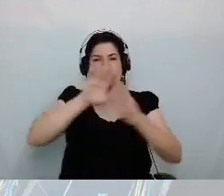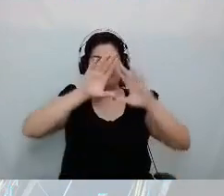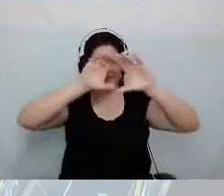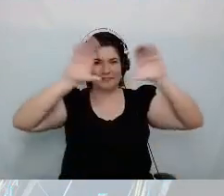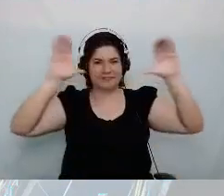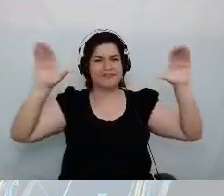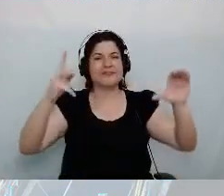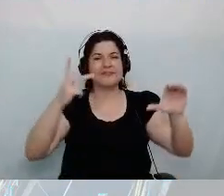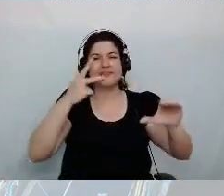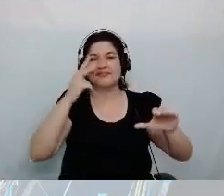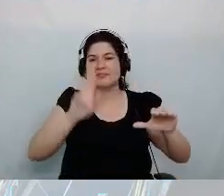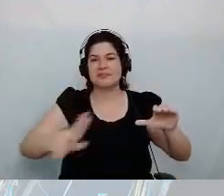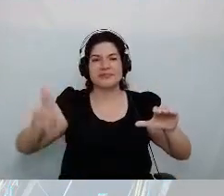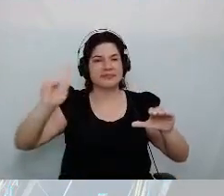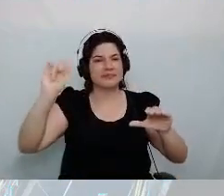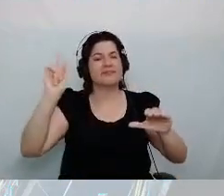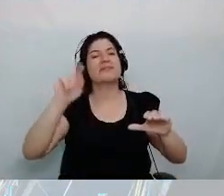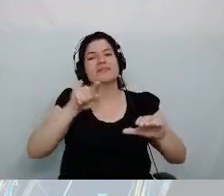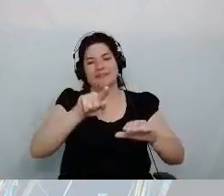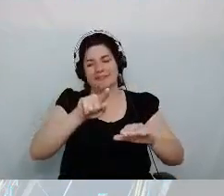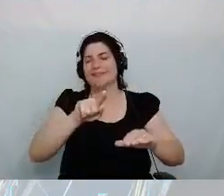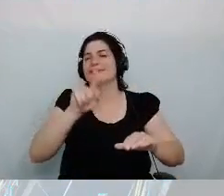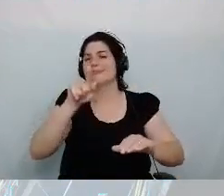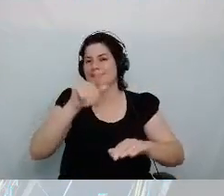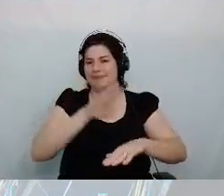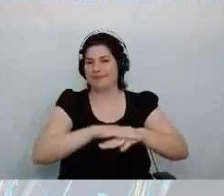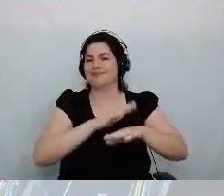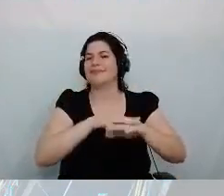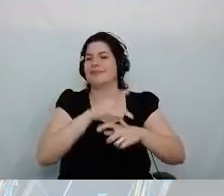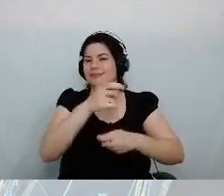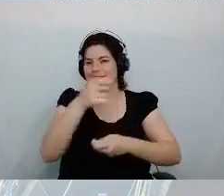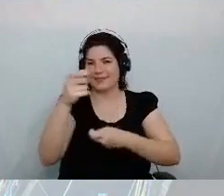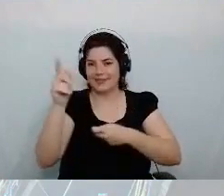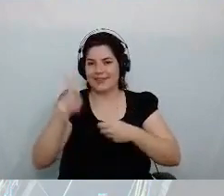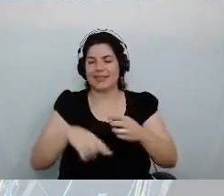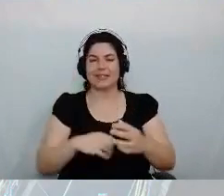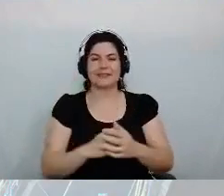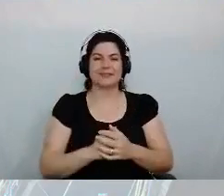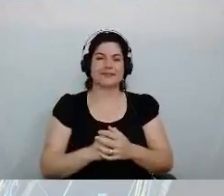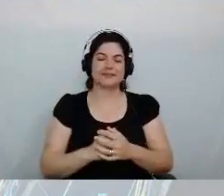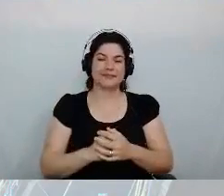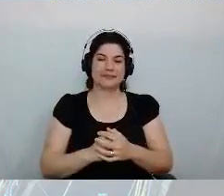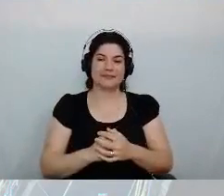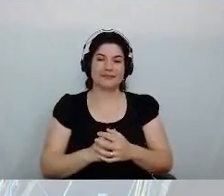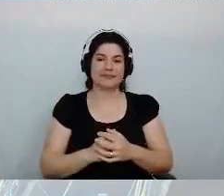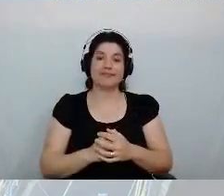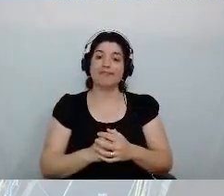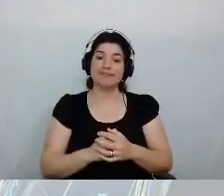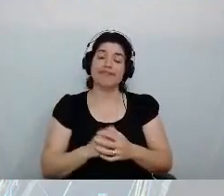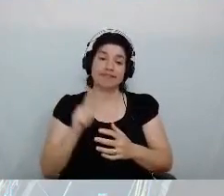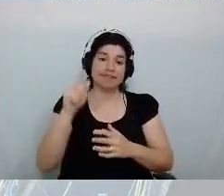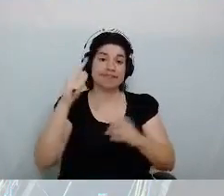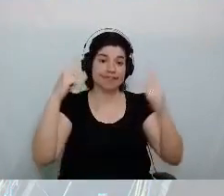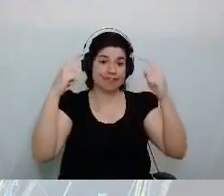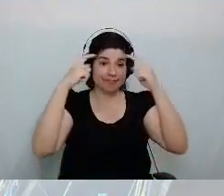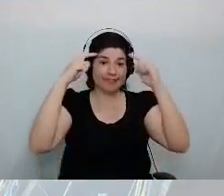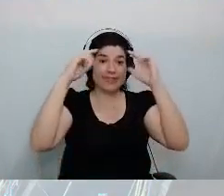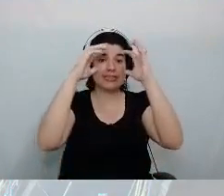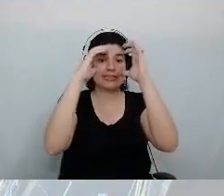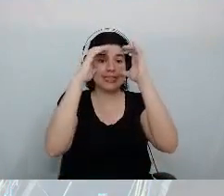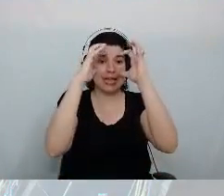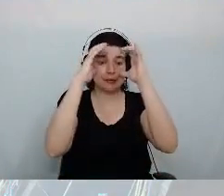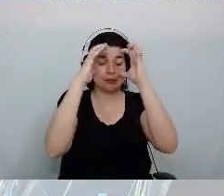para não usar multicloud, está causando. Não é? É isso, é o cérebro